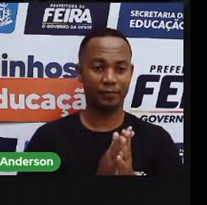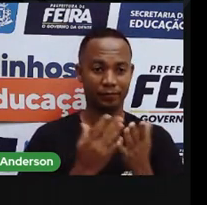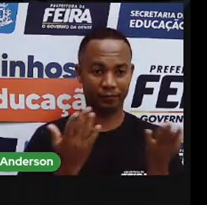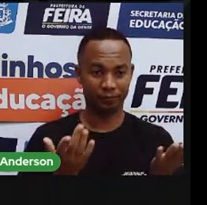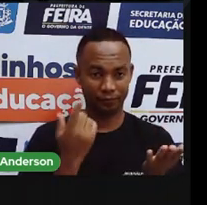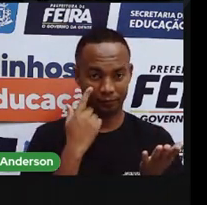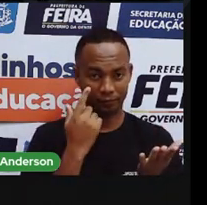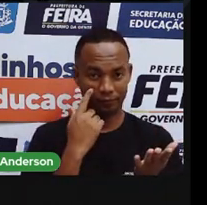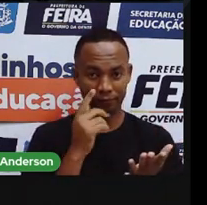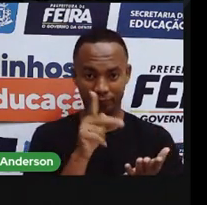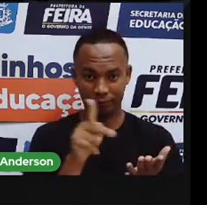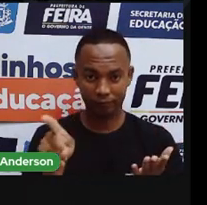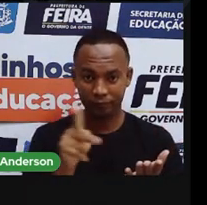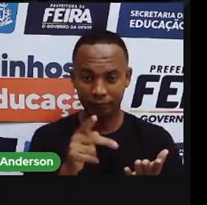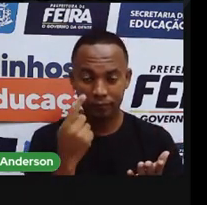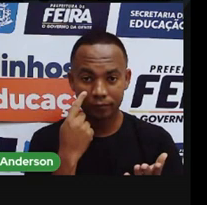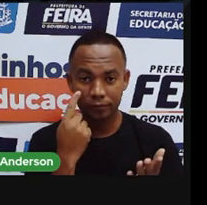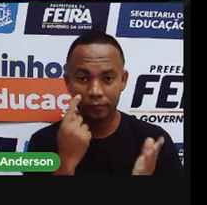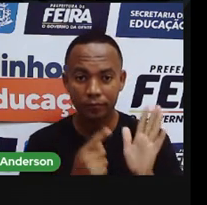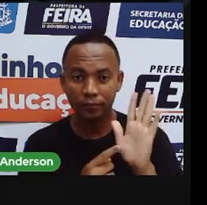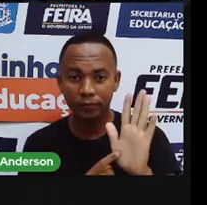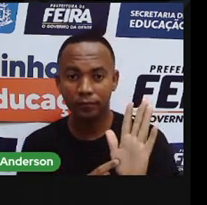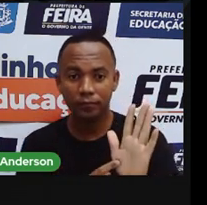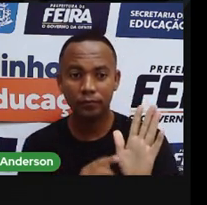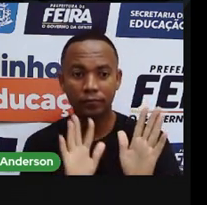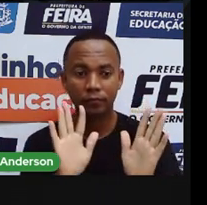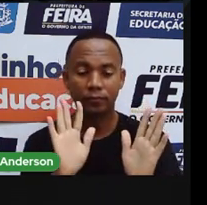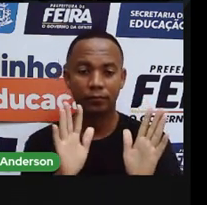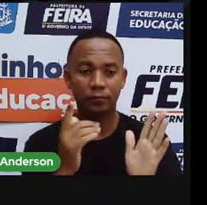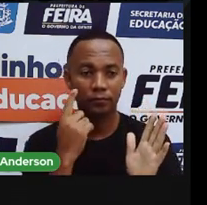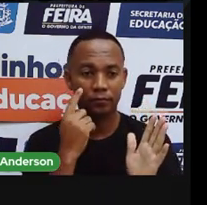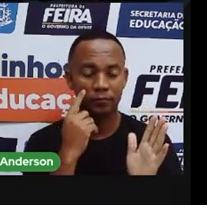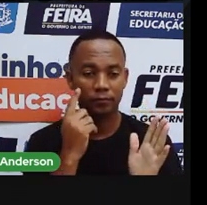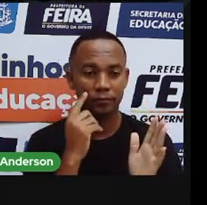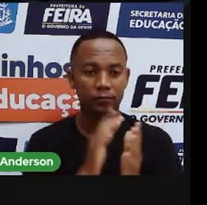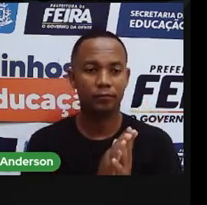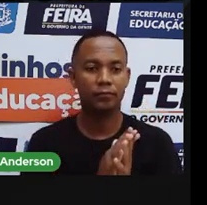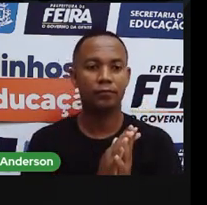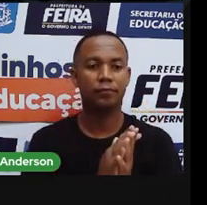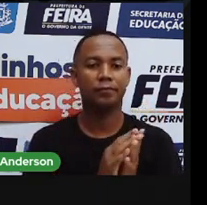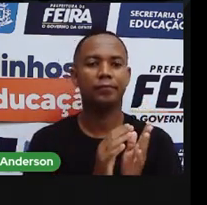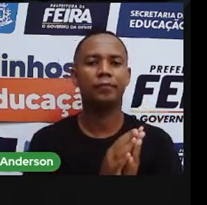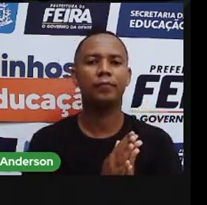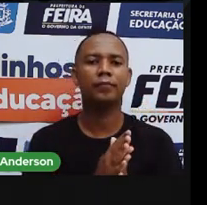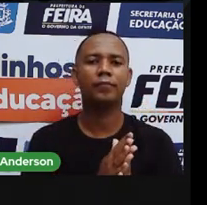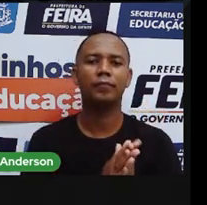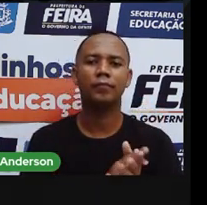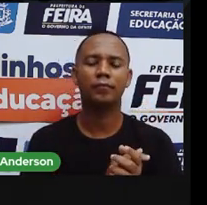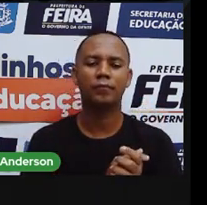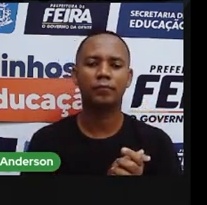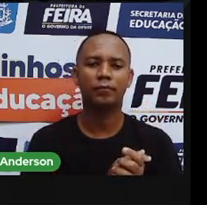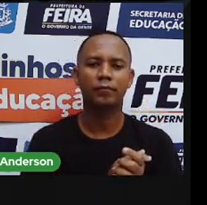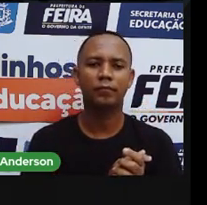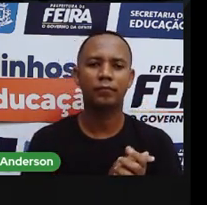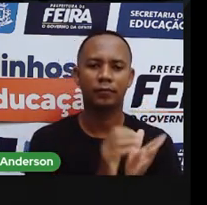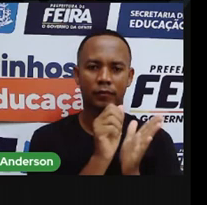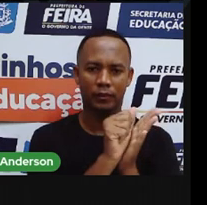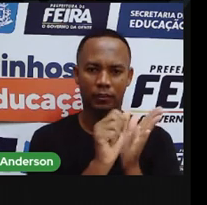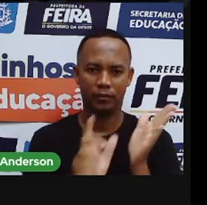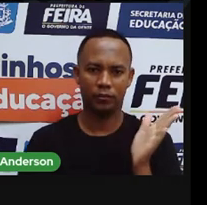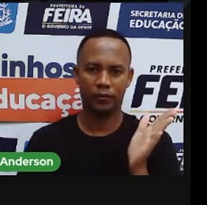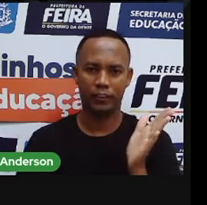verificar com o professor de vocês, na verdade, se é essa atividade que ele vai utilizar com vocês, certo? Então, vamos lá. Atividade